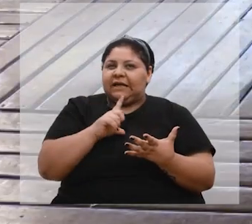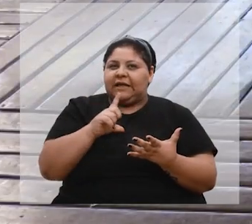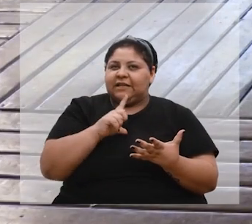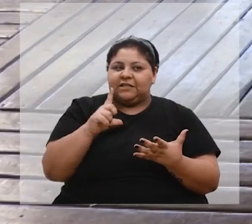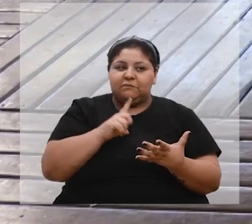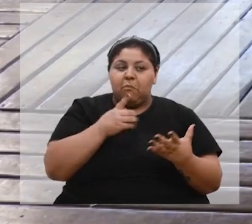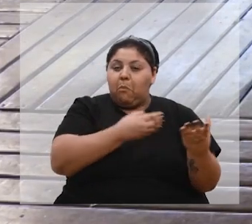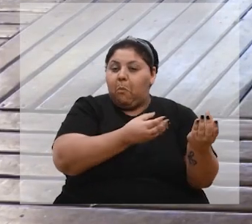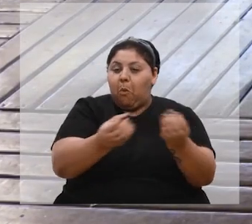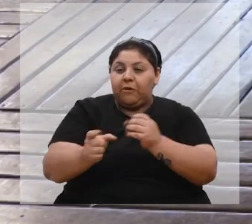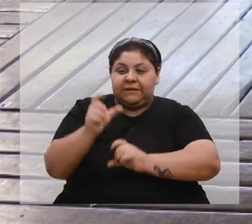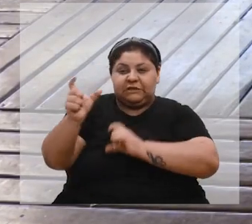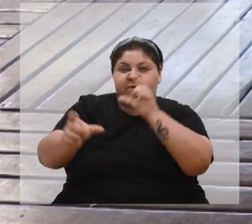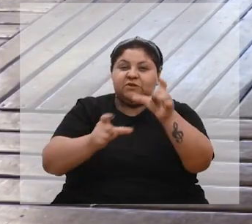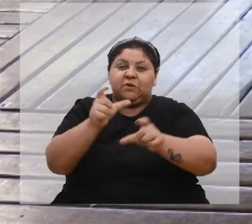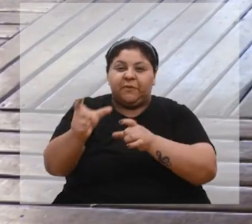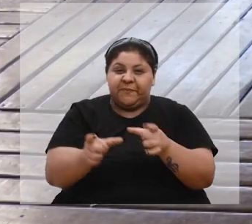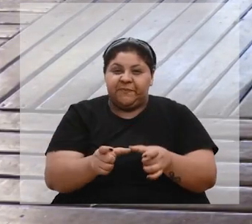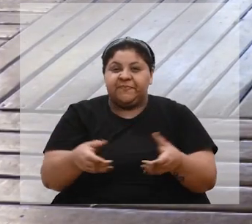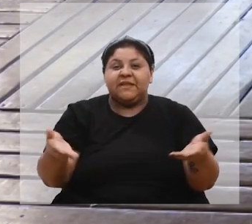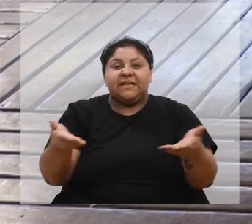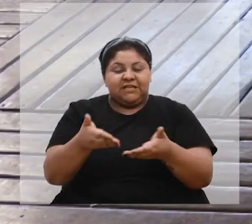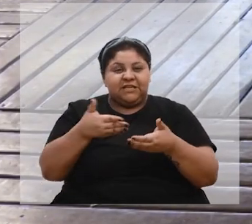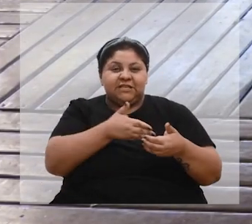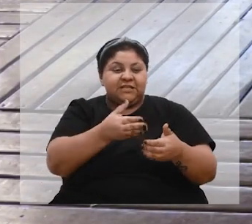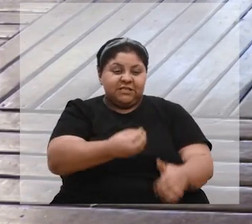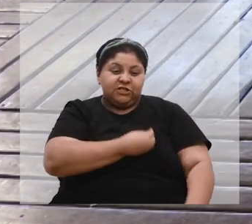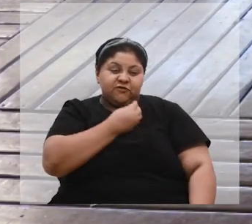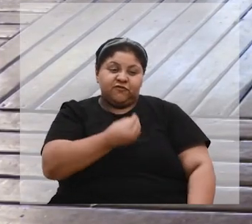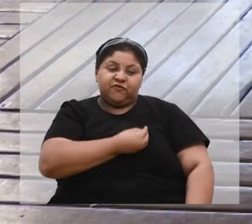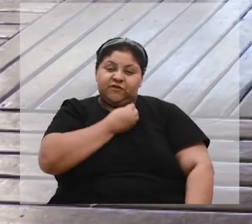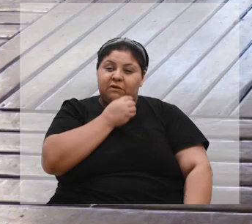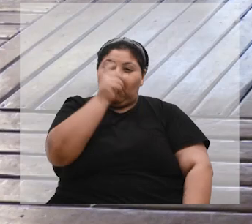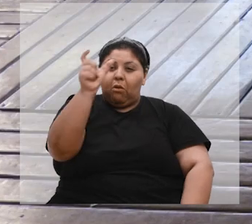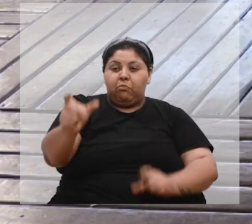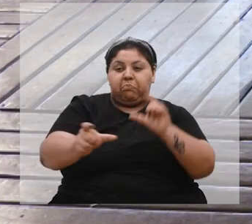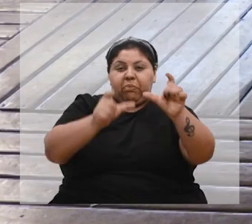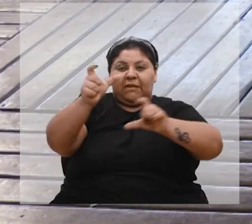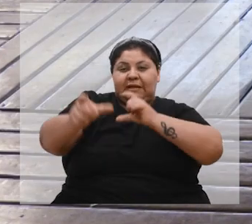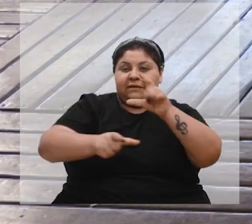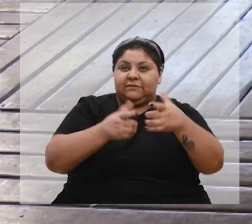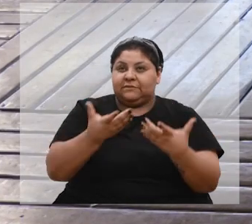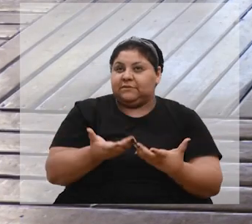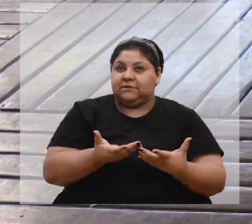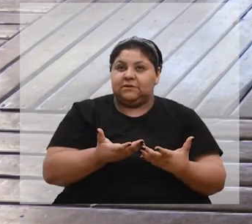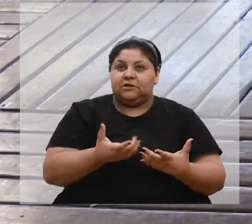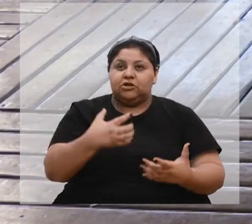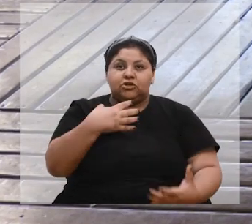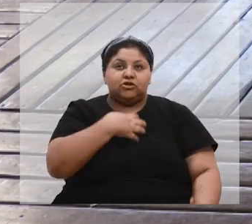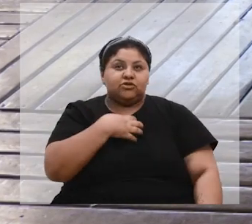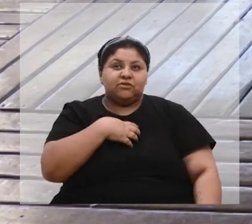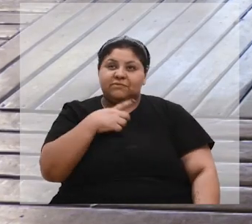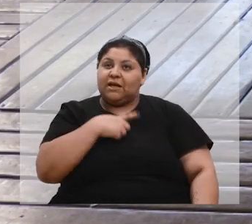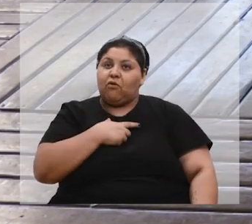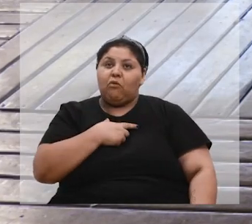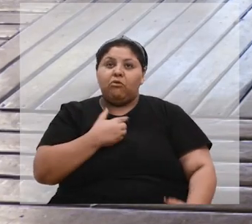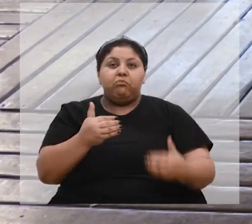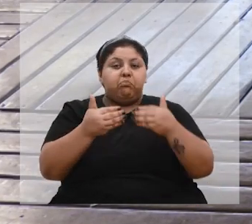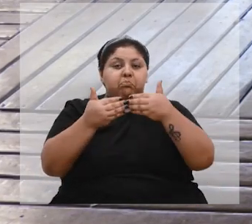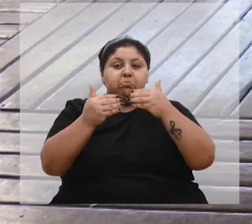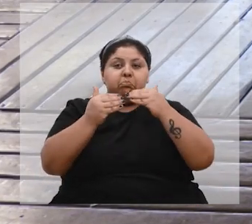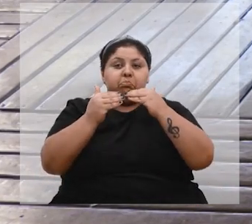sentido de ter muita gente ali, né? Então, a gente acaba acompanhando a vida de muita gente, de tal maneira